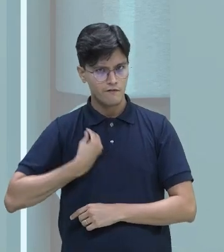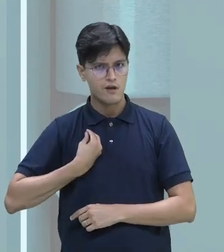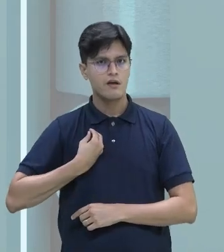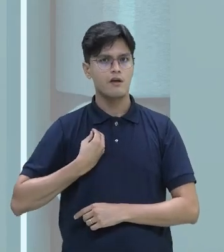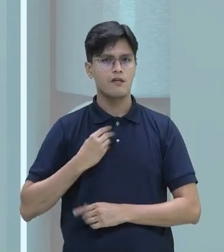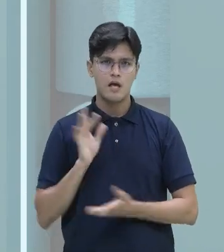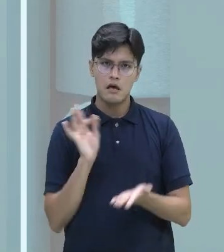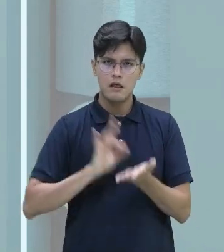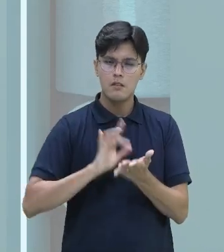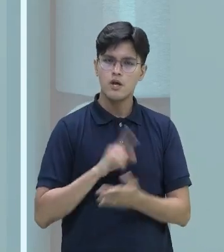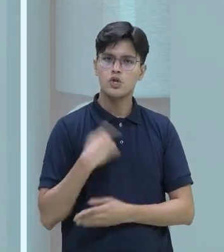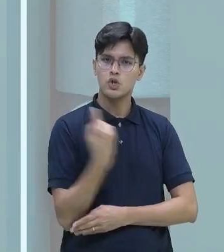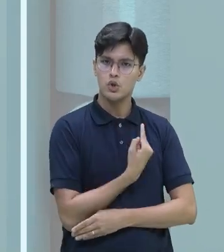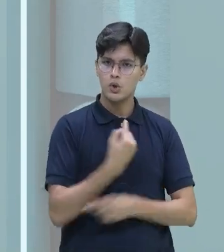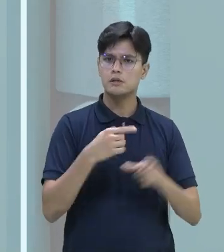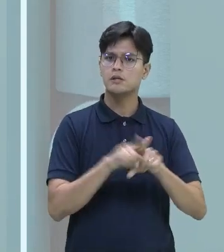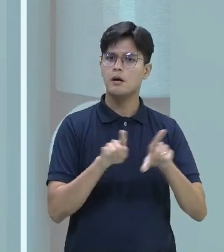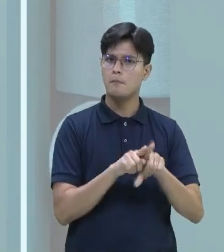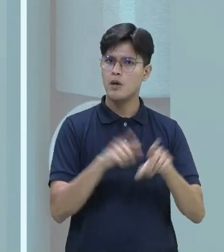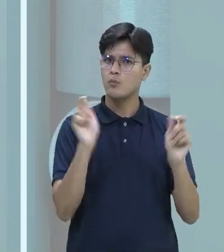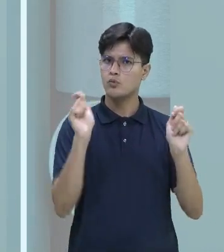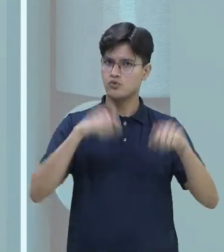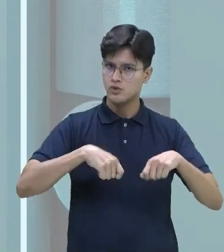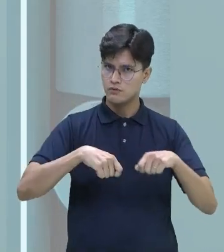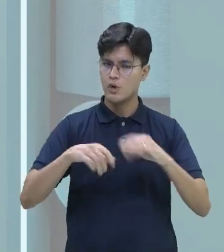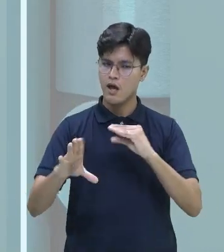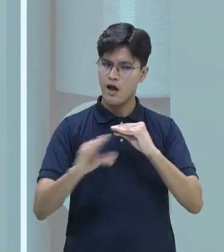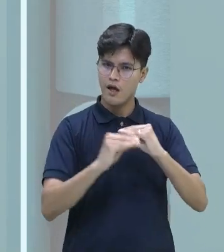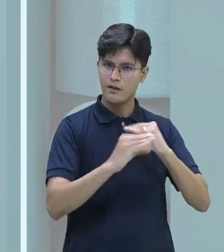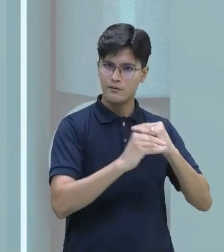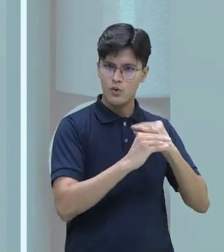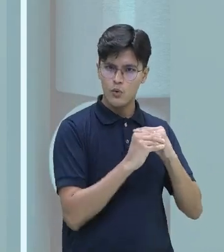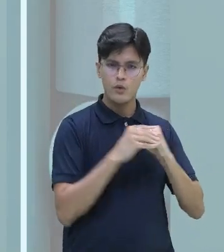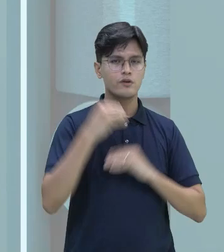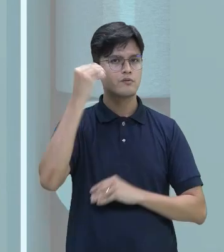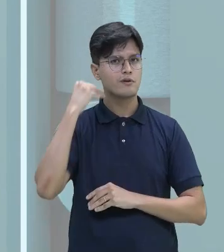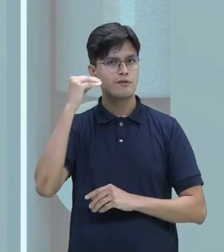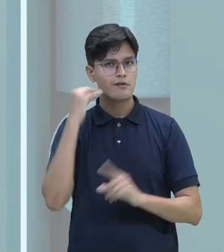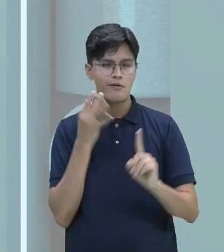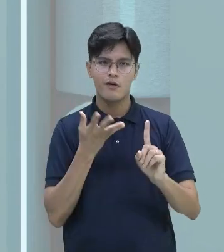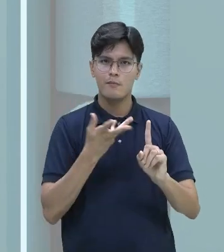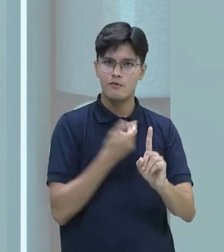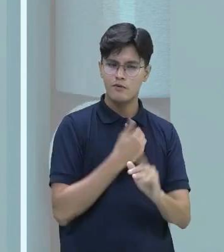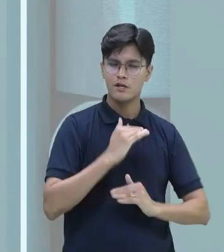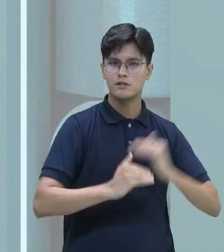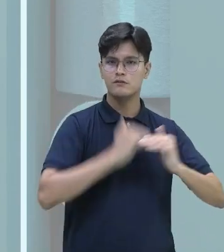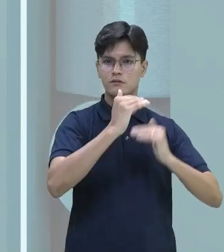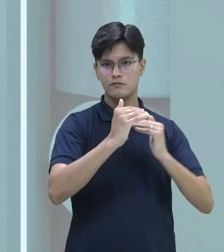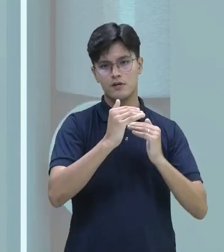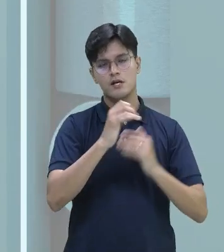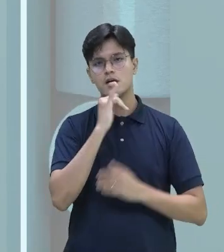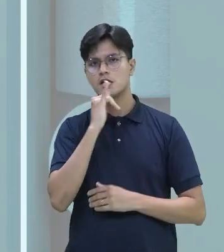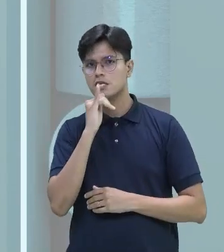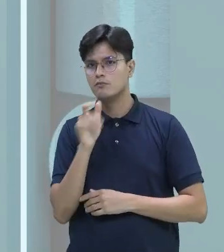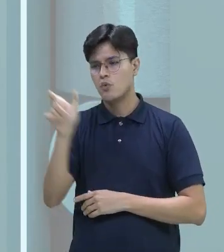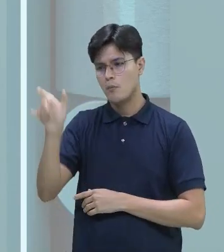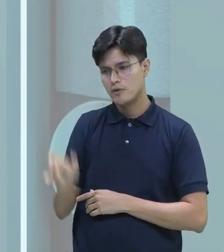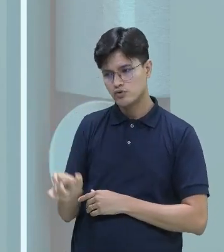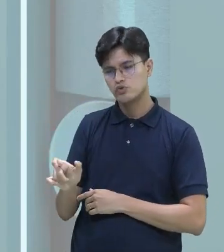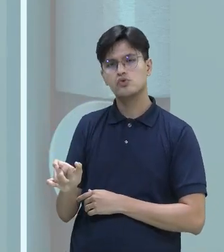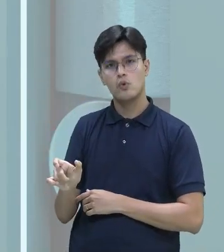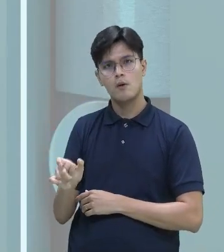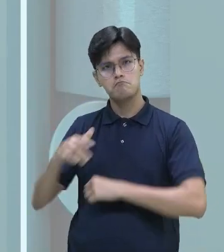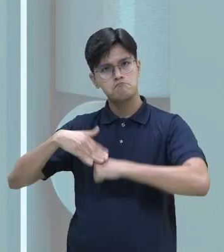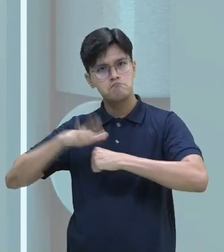velho, que já nos ajudou a construir aí um certo conhecimento baseado na experiência, né? E